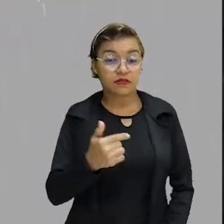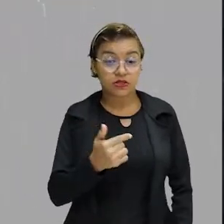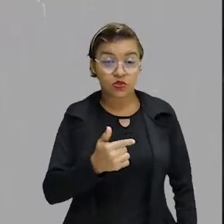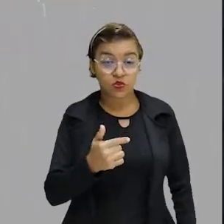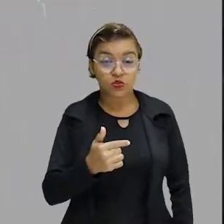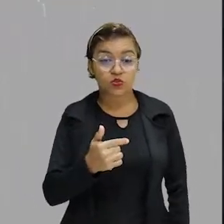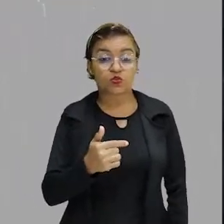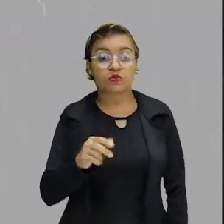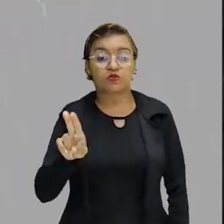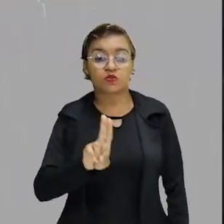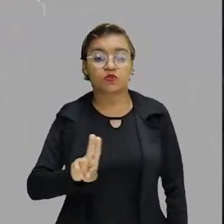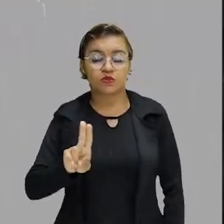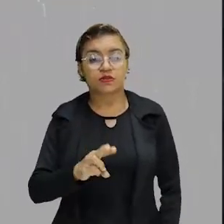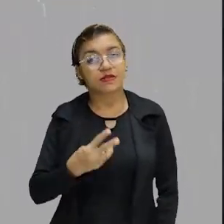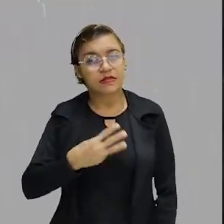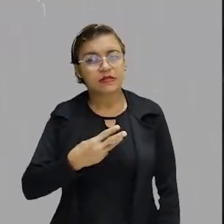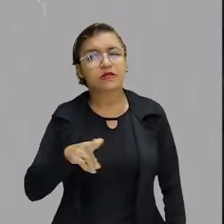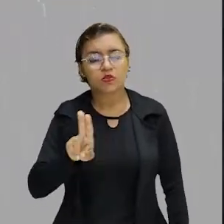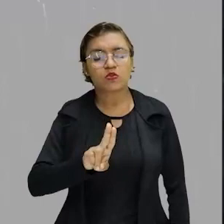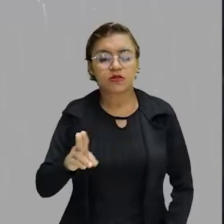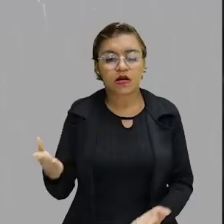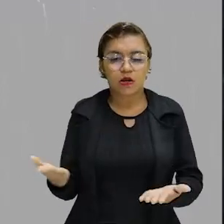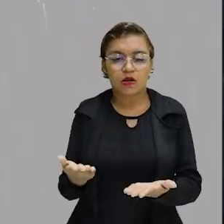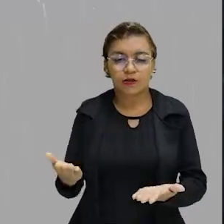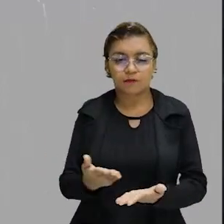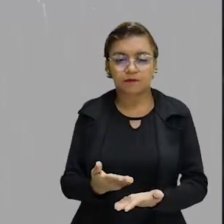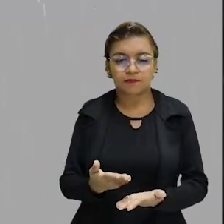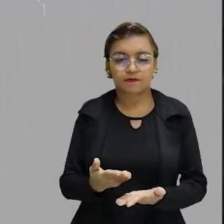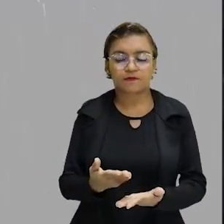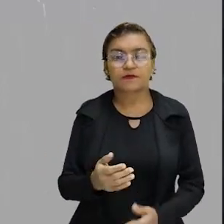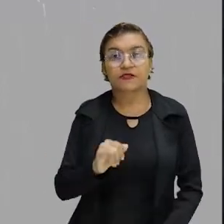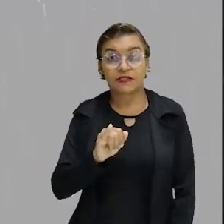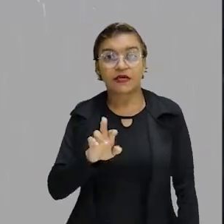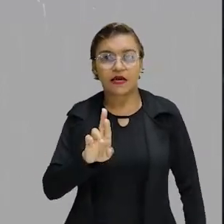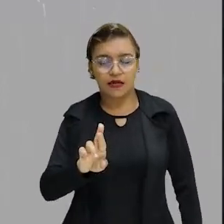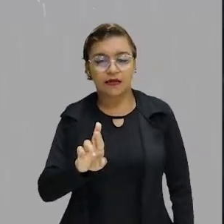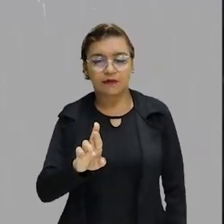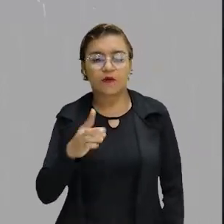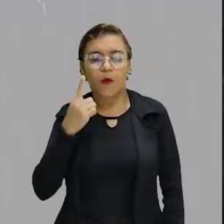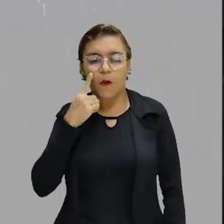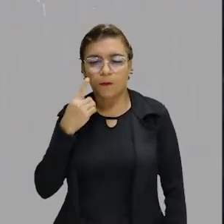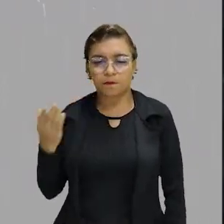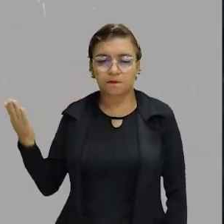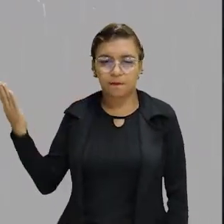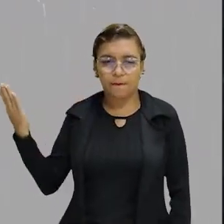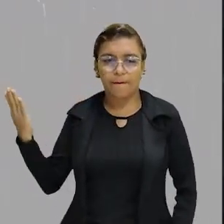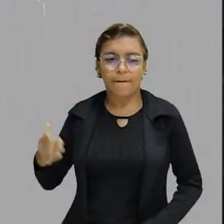conjugação, os verbos terminados em IR. Sair, vestir, dormir, sorrir.